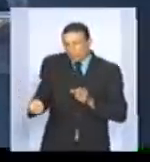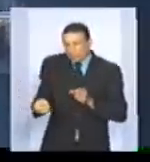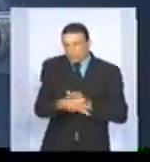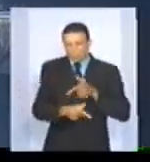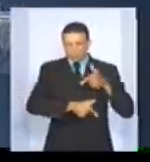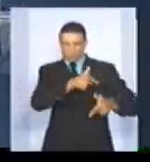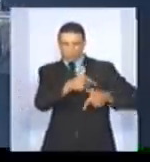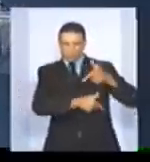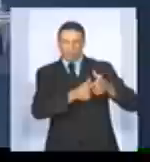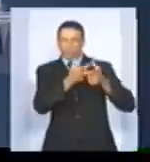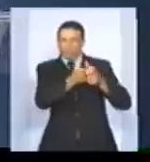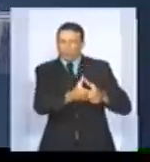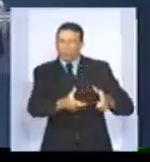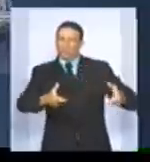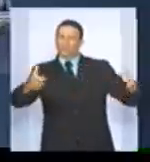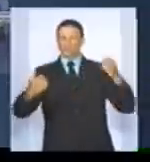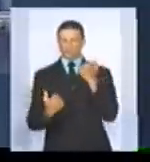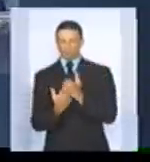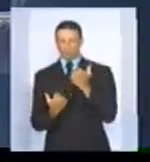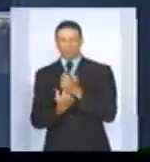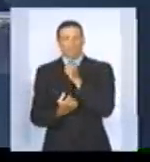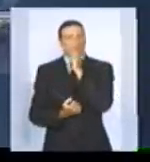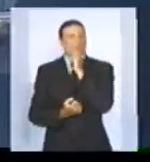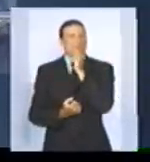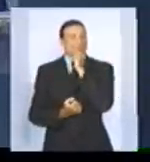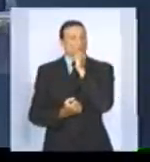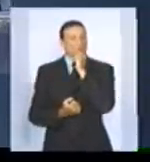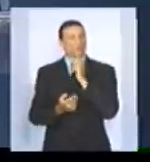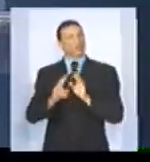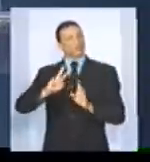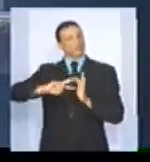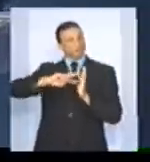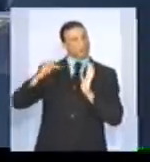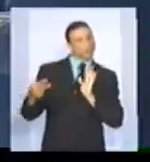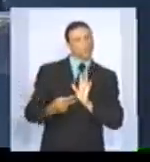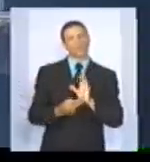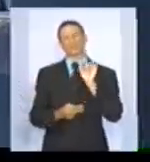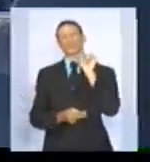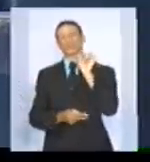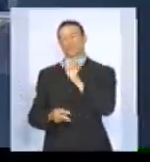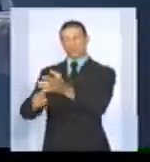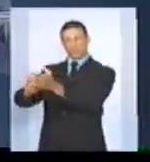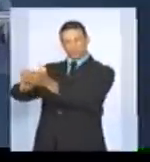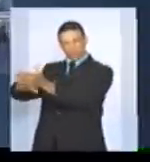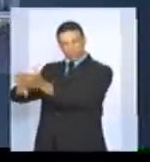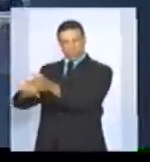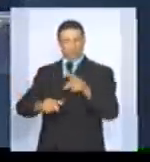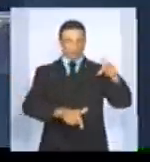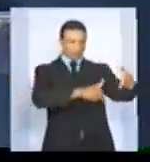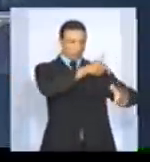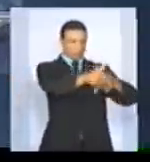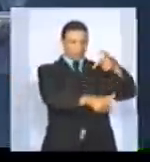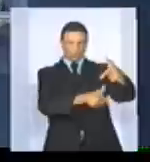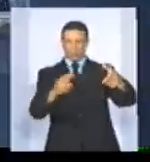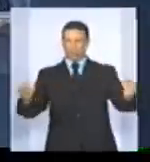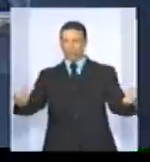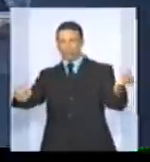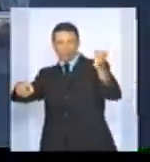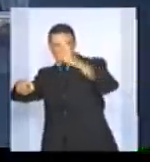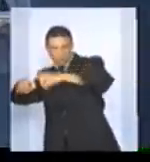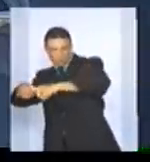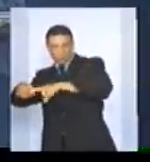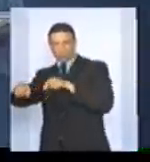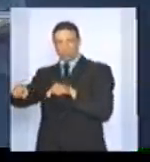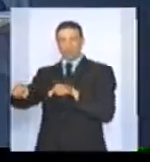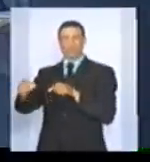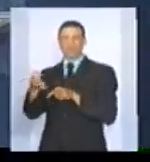e que ainda não tem representação. Ou seja, estão procurando fundar sindicatos de empregadores e de trabalhadores sob o pretexto de